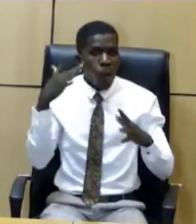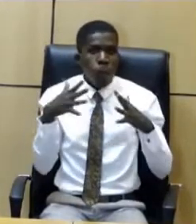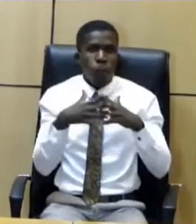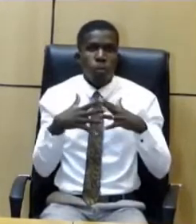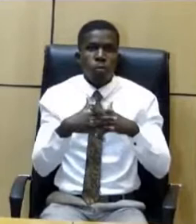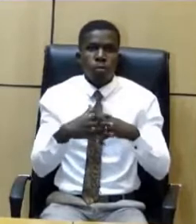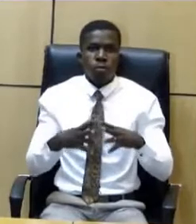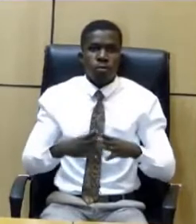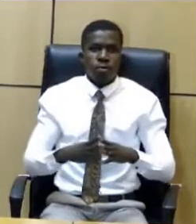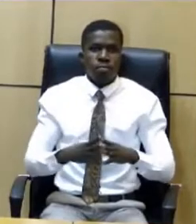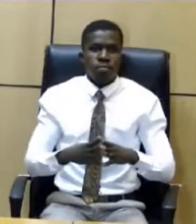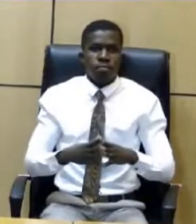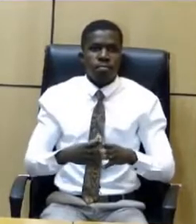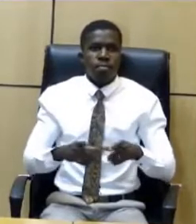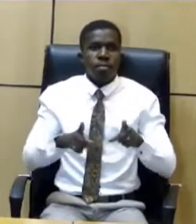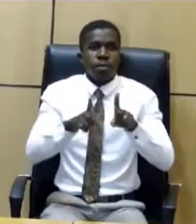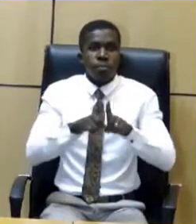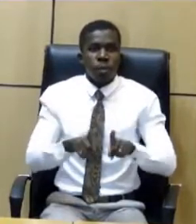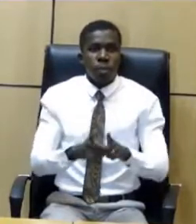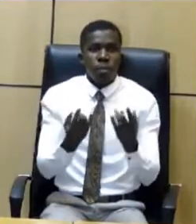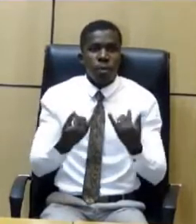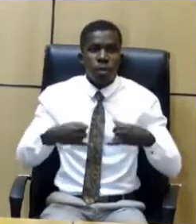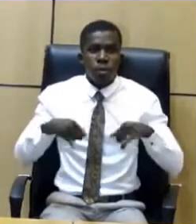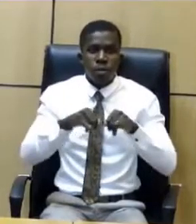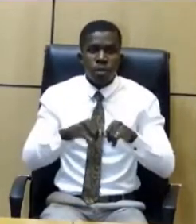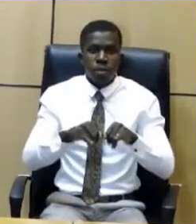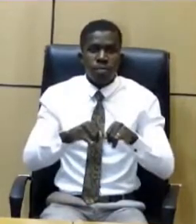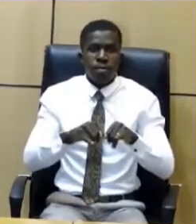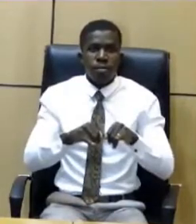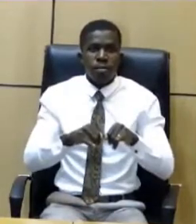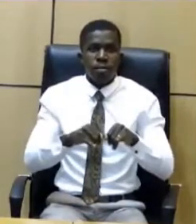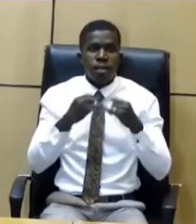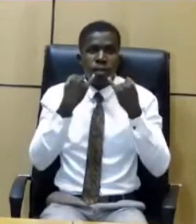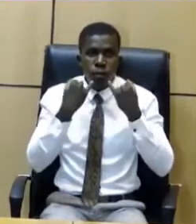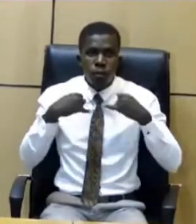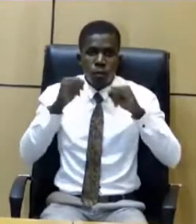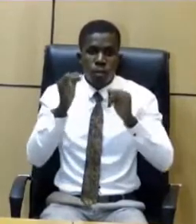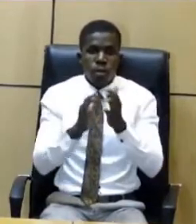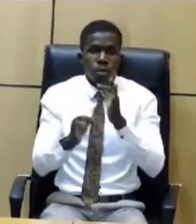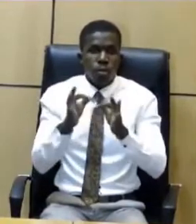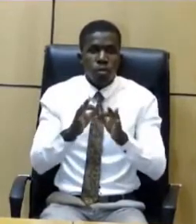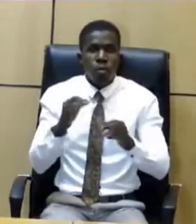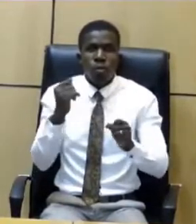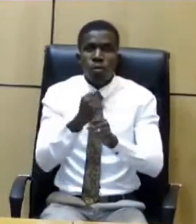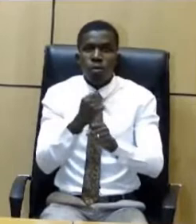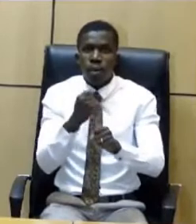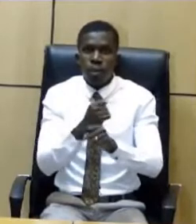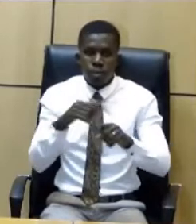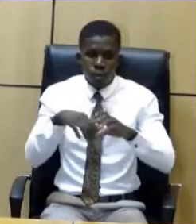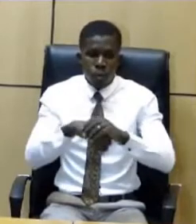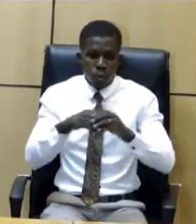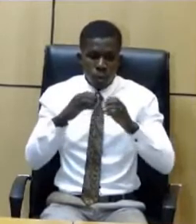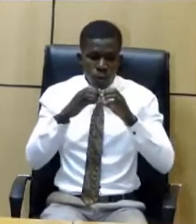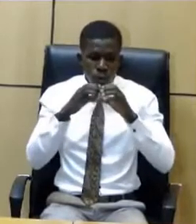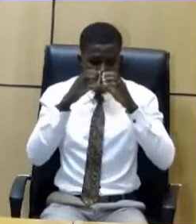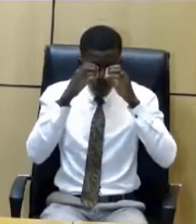importante também fazer aqui um balanço do que foi a nossa atividade laboratorial.